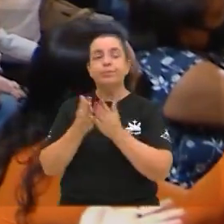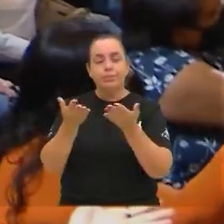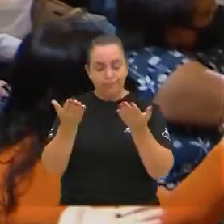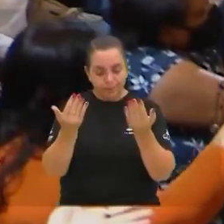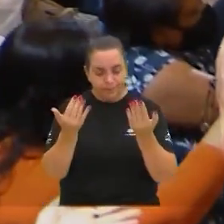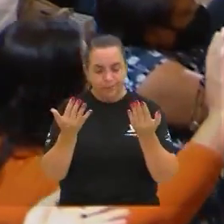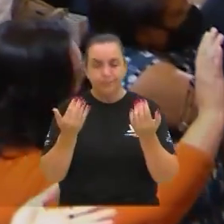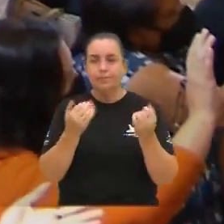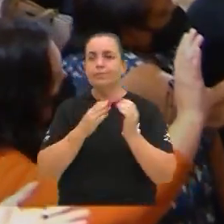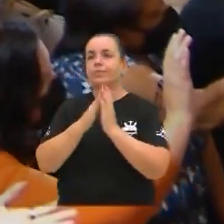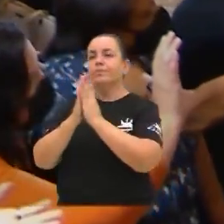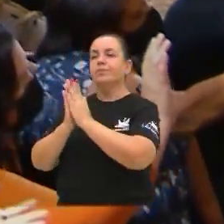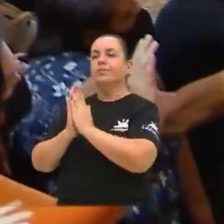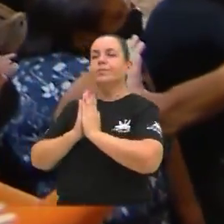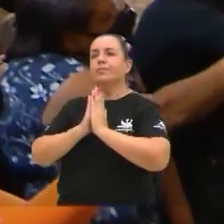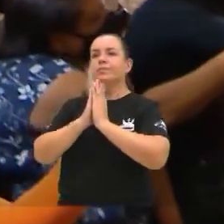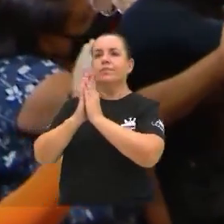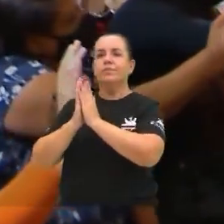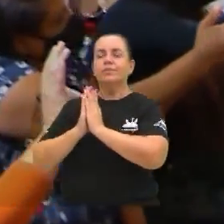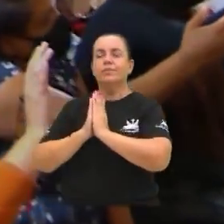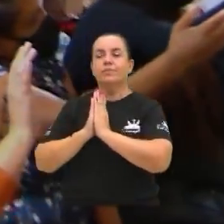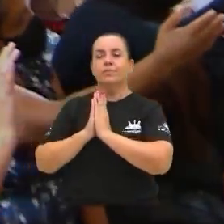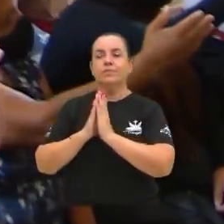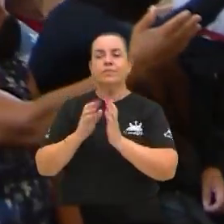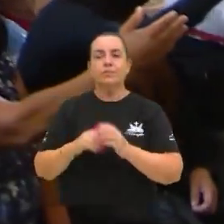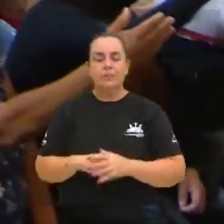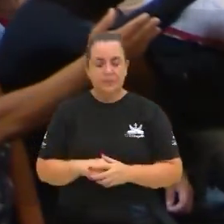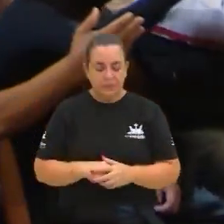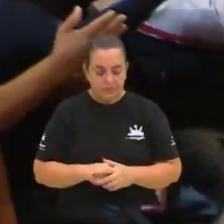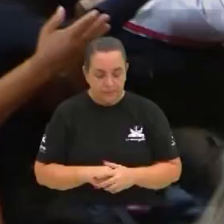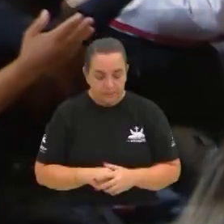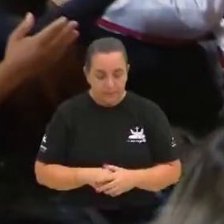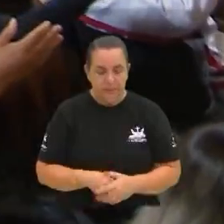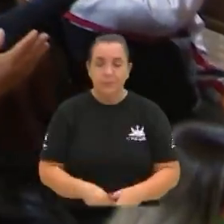adoremos. Ouvinde,